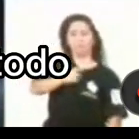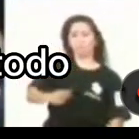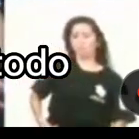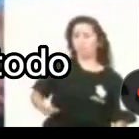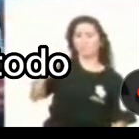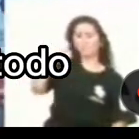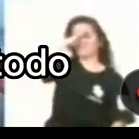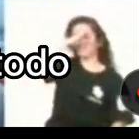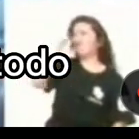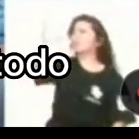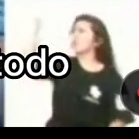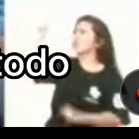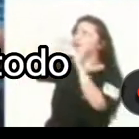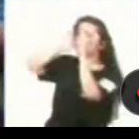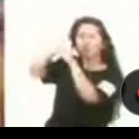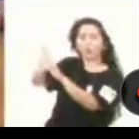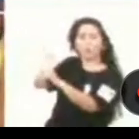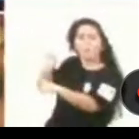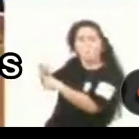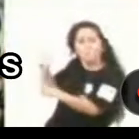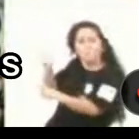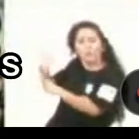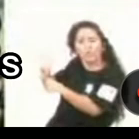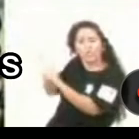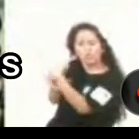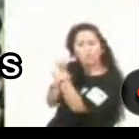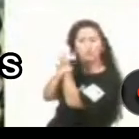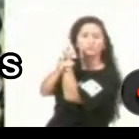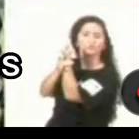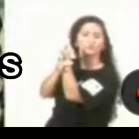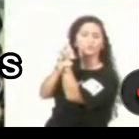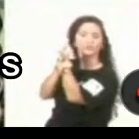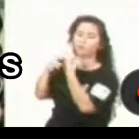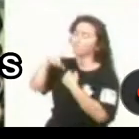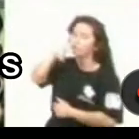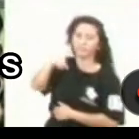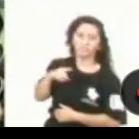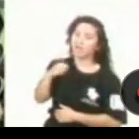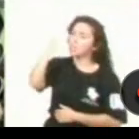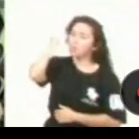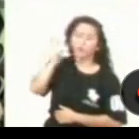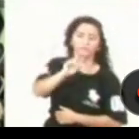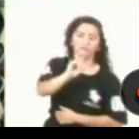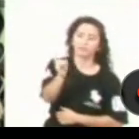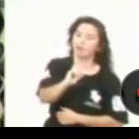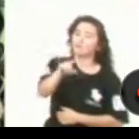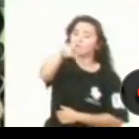cubra ele com seu manto o tempo todo. Vocês não têm ideia o tamanho dos ataques. Vocês estão vendo essa mulher?